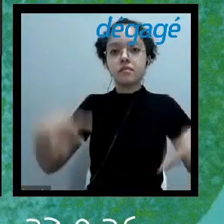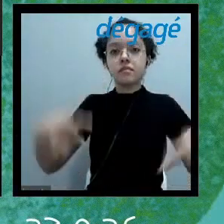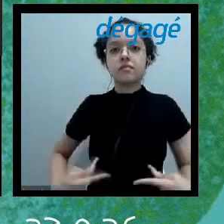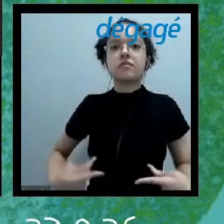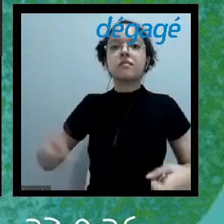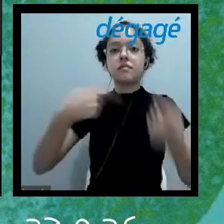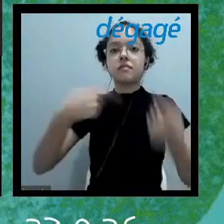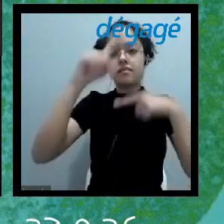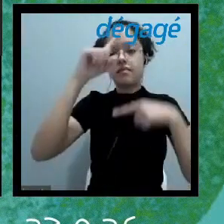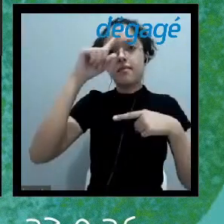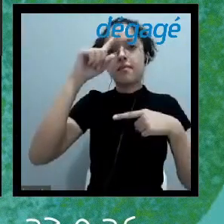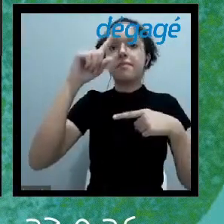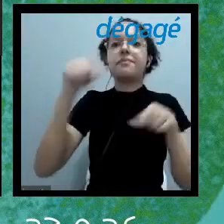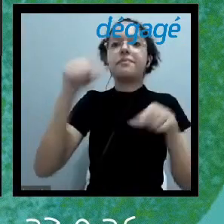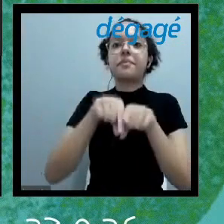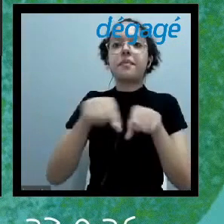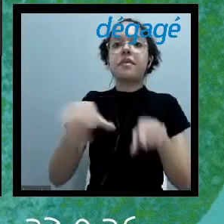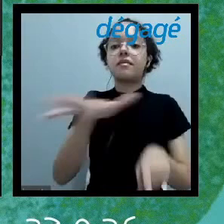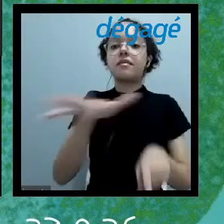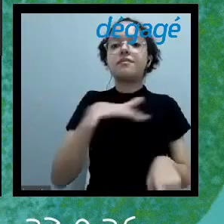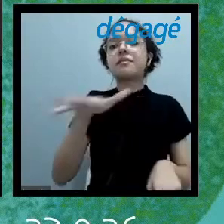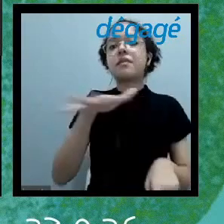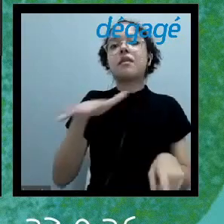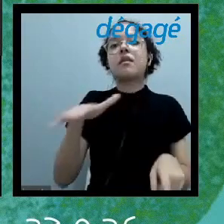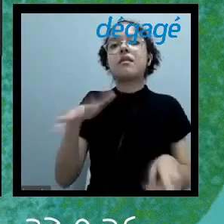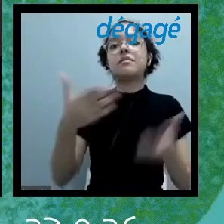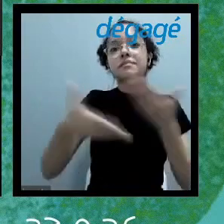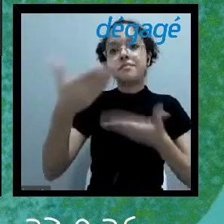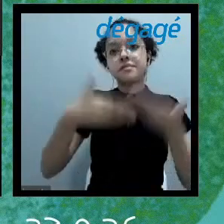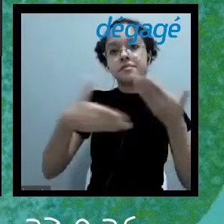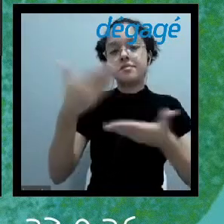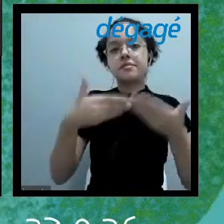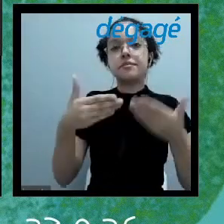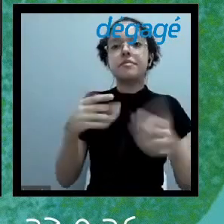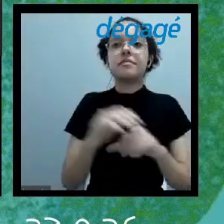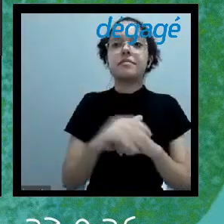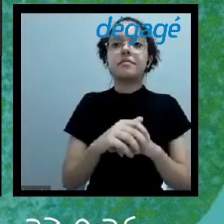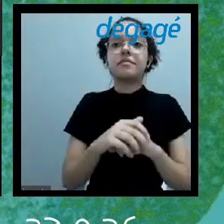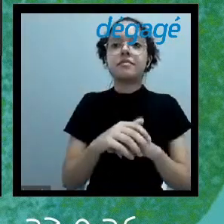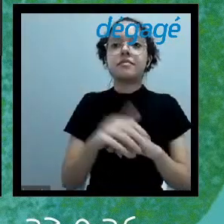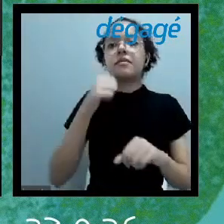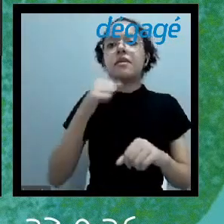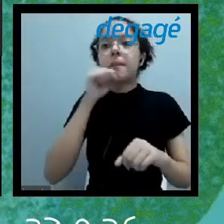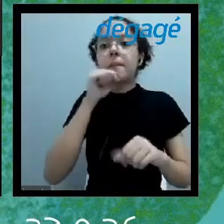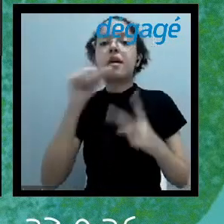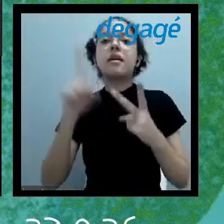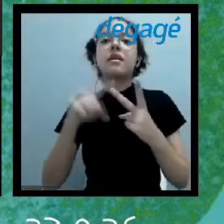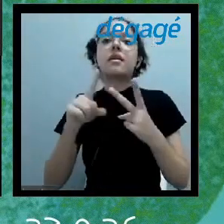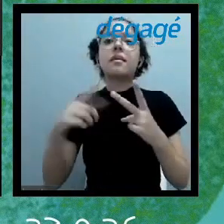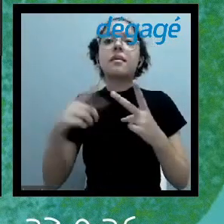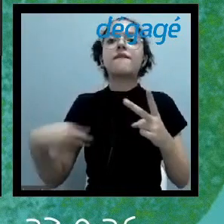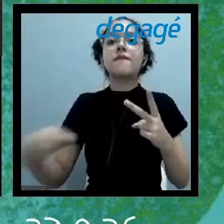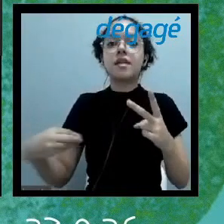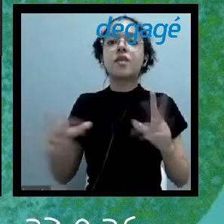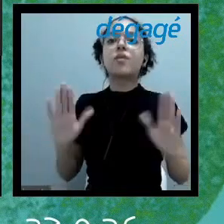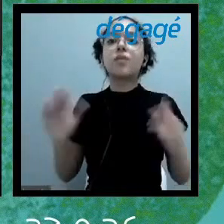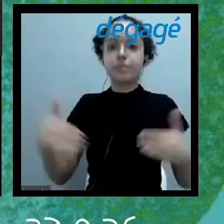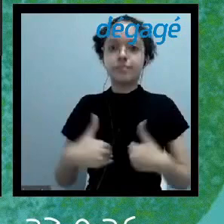entra nessa discussão. Para elas e para os participantes, né? Então, assim,